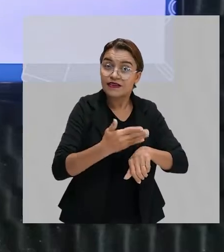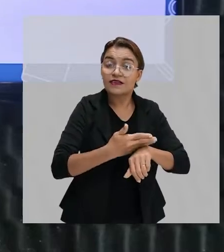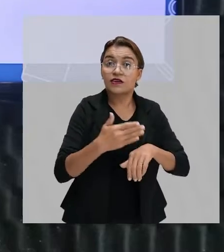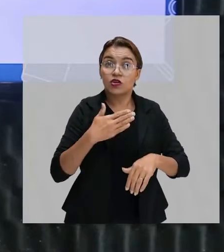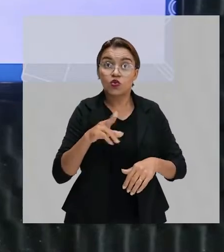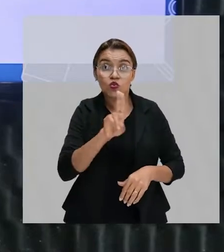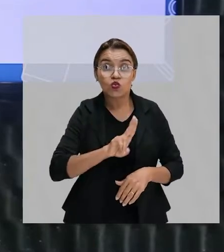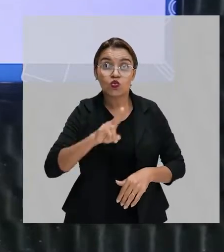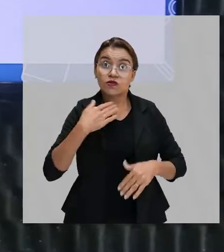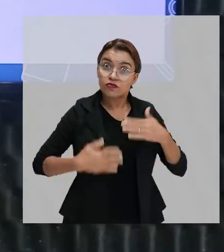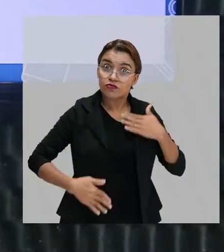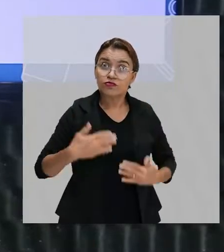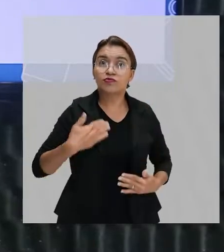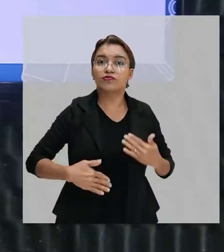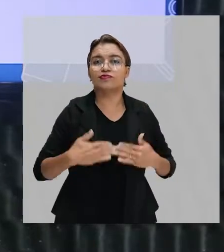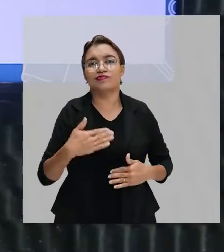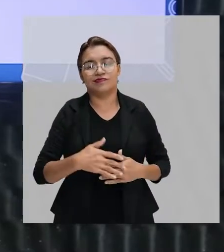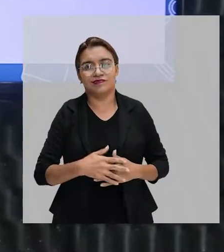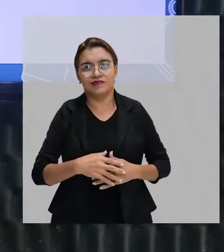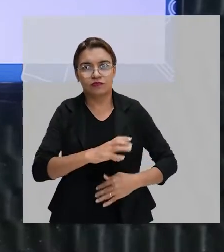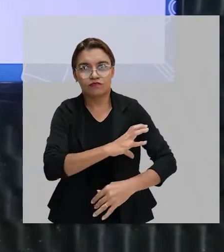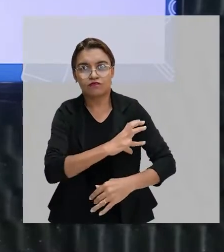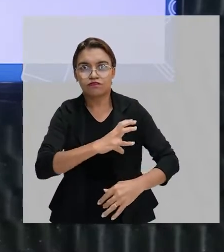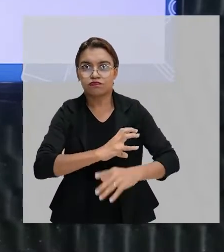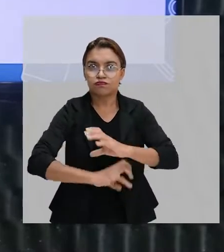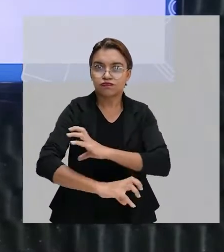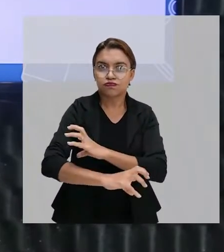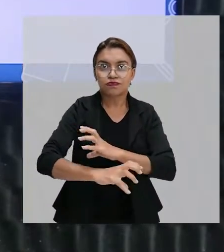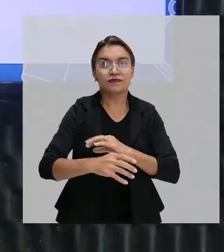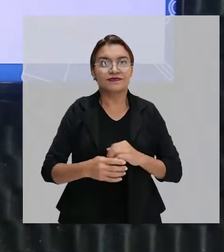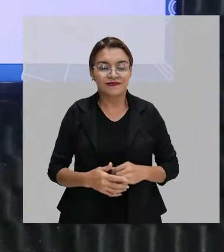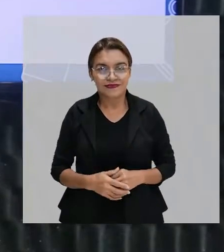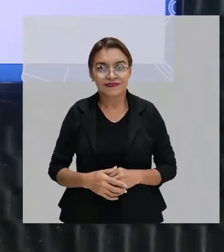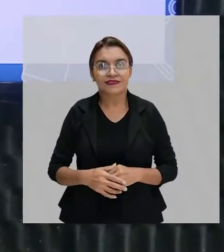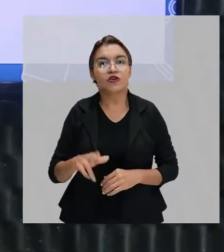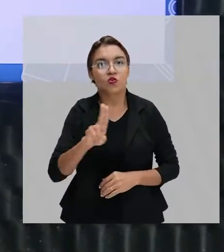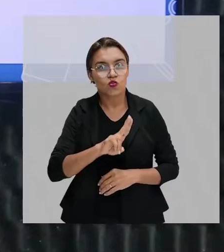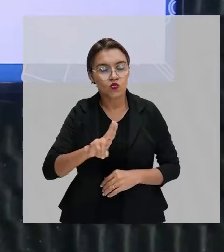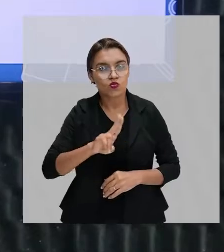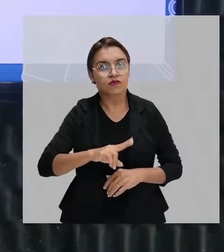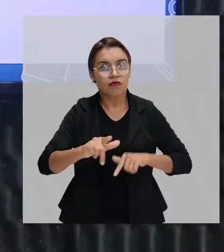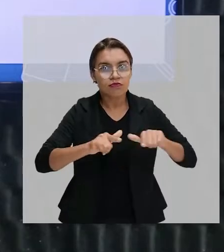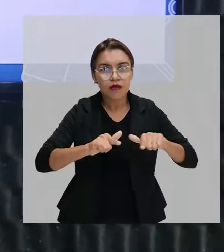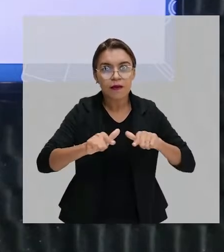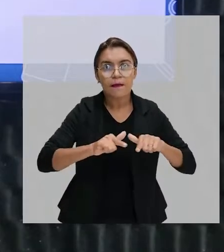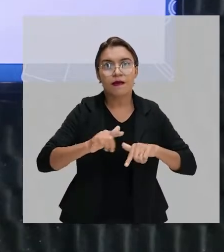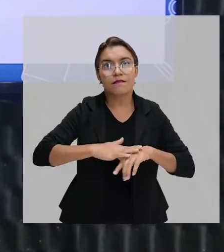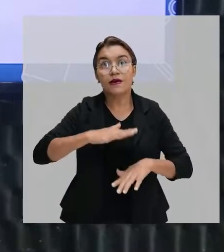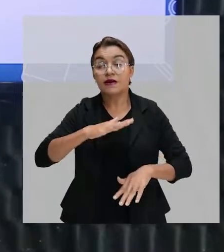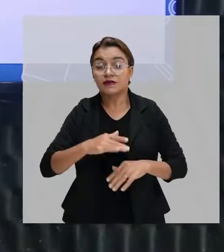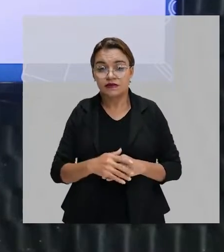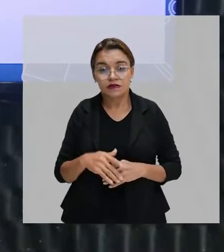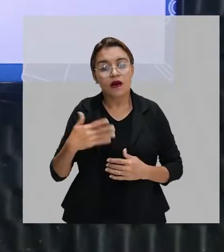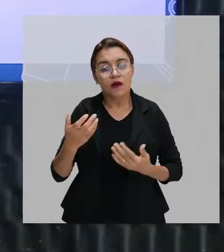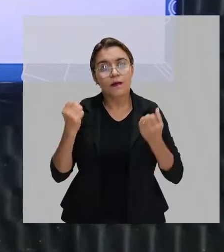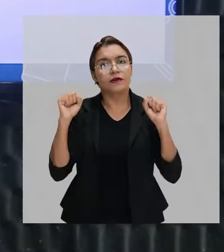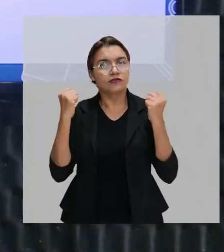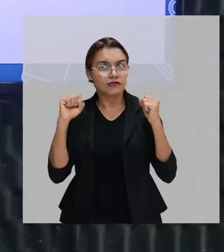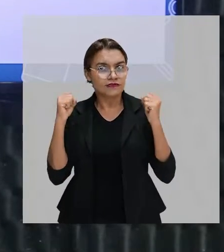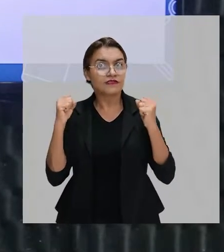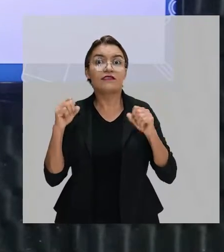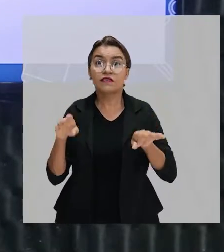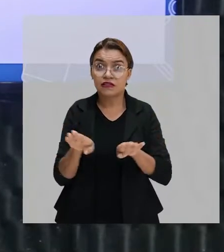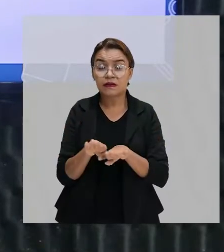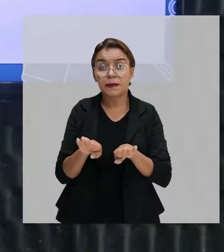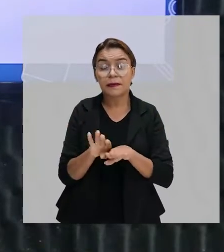sistema dele do sistema musculoesquelético dele então ele acaba trabalhando demais então é uma espécie de atividade